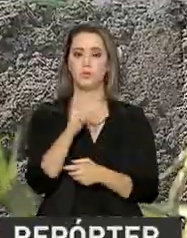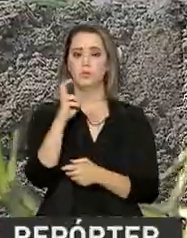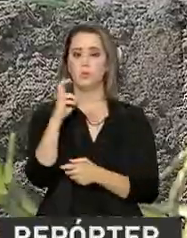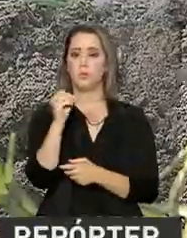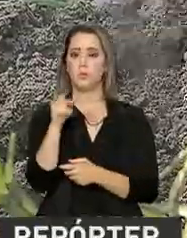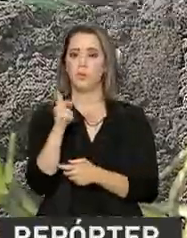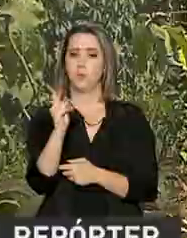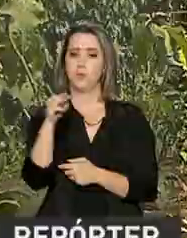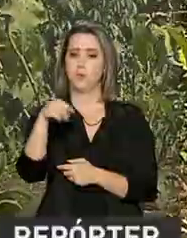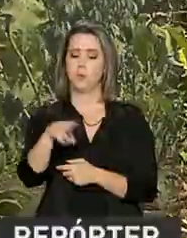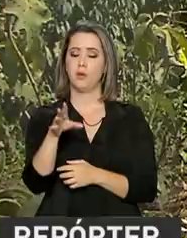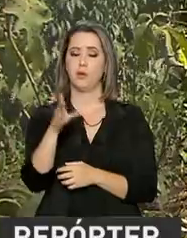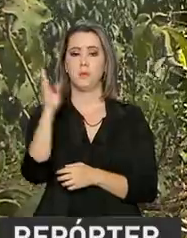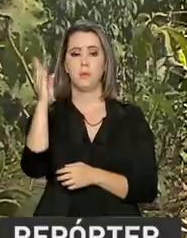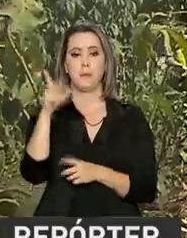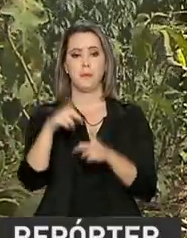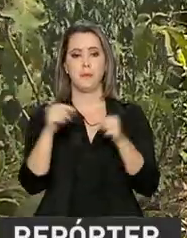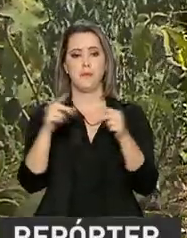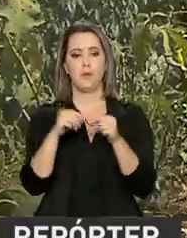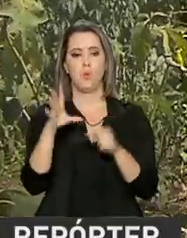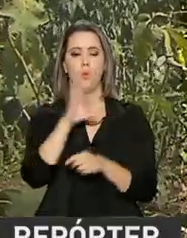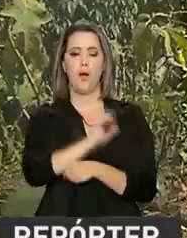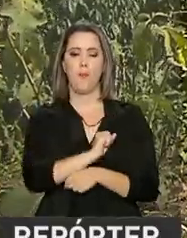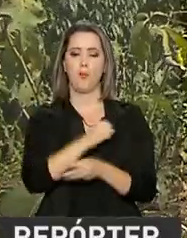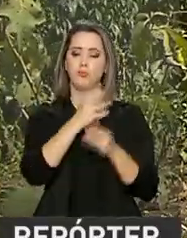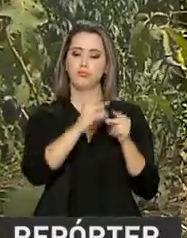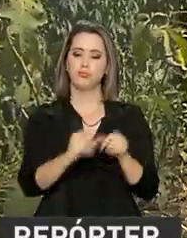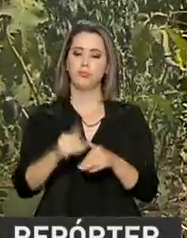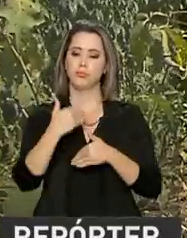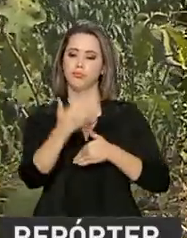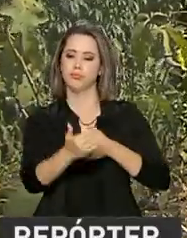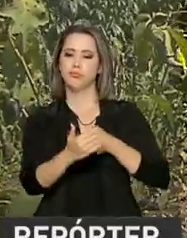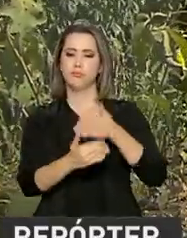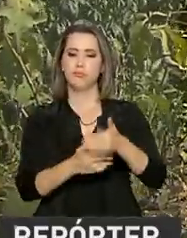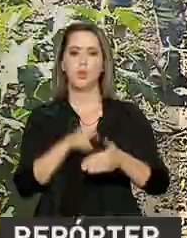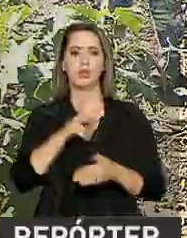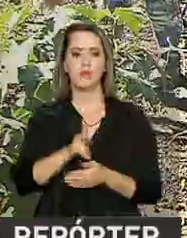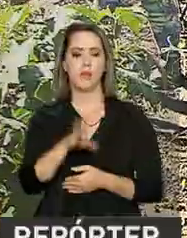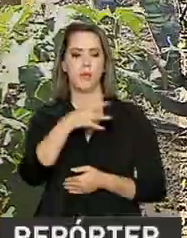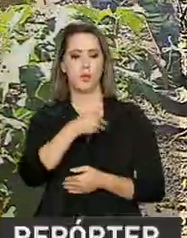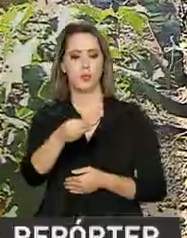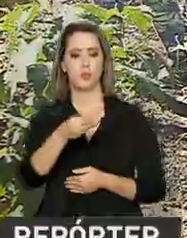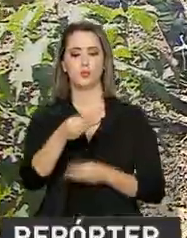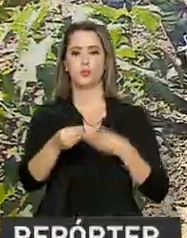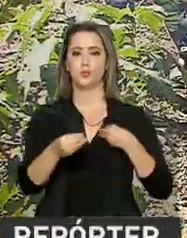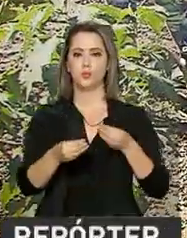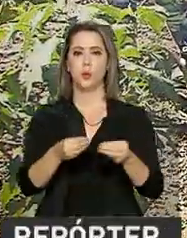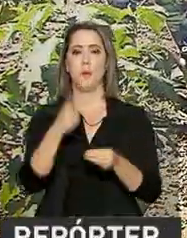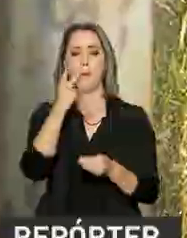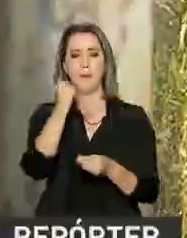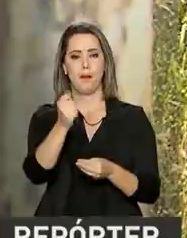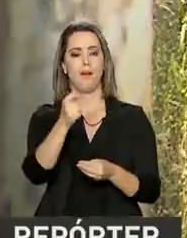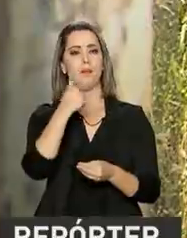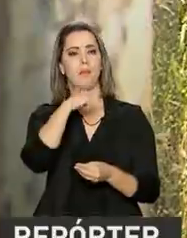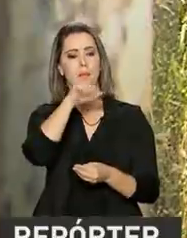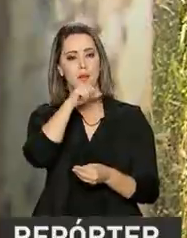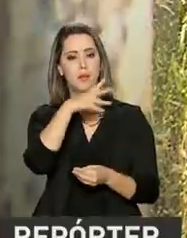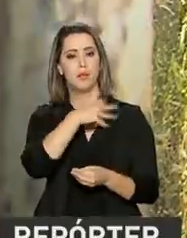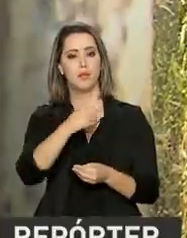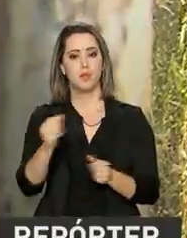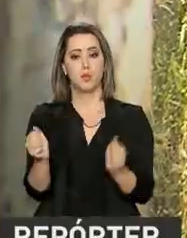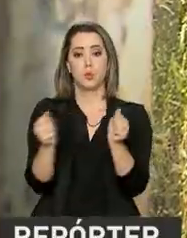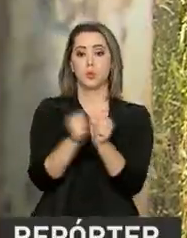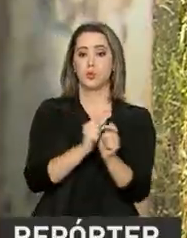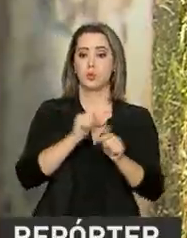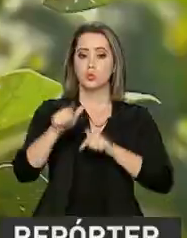km de Brasília o amor à Terra passa de para geração Pai mãe filho trabalham juntos e